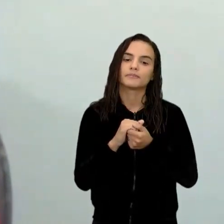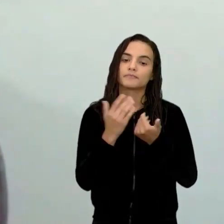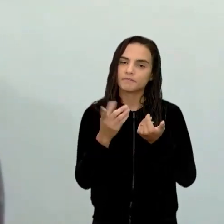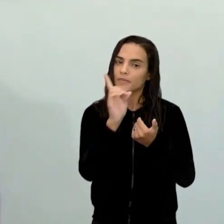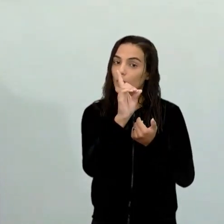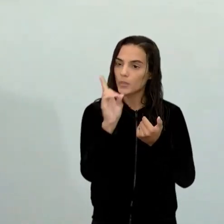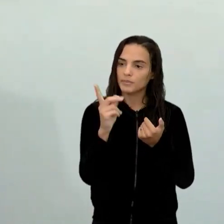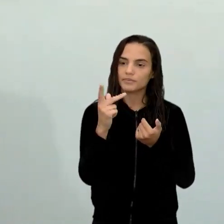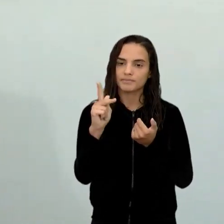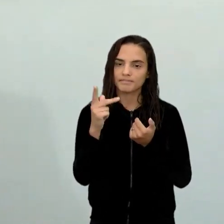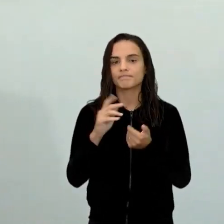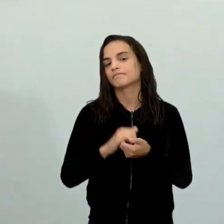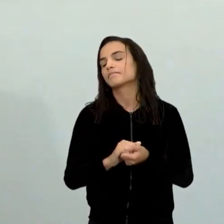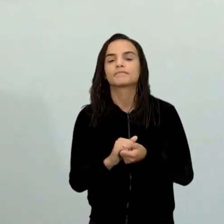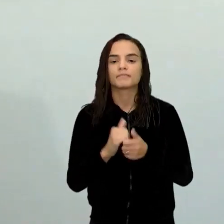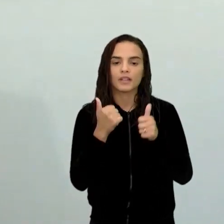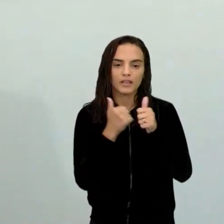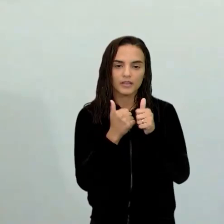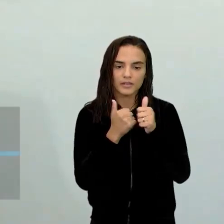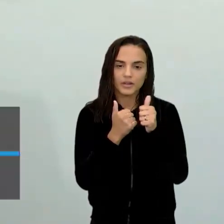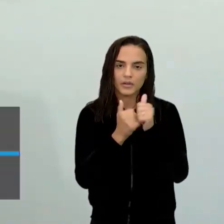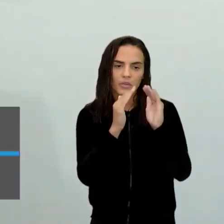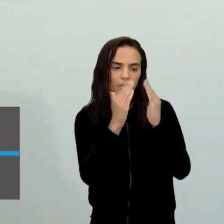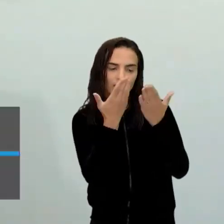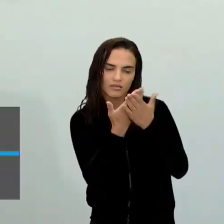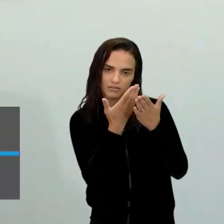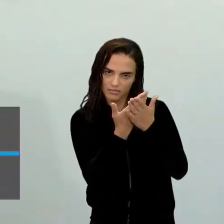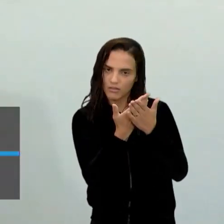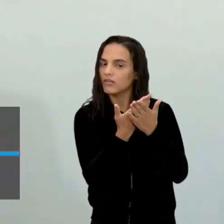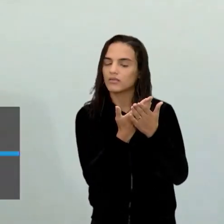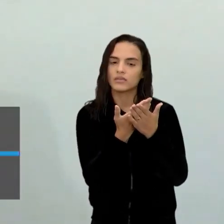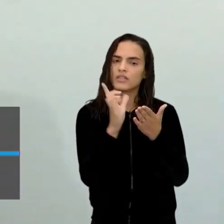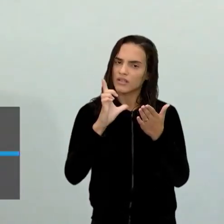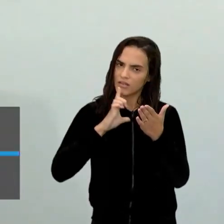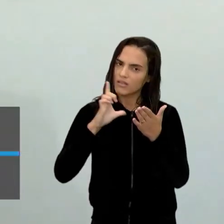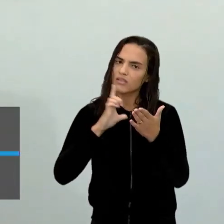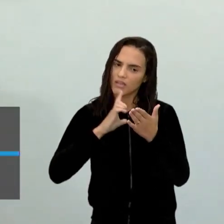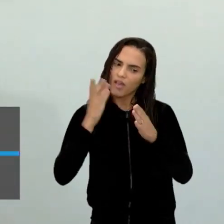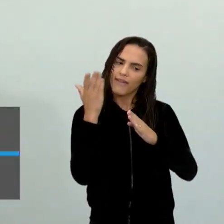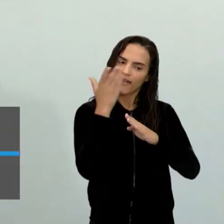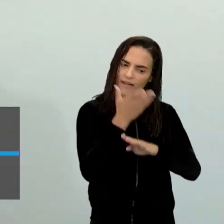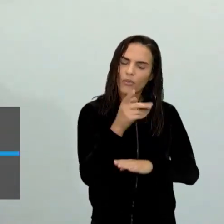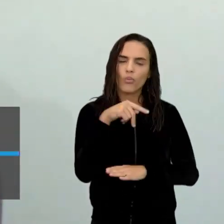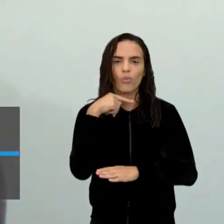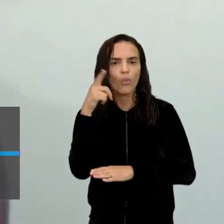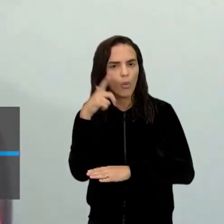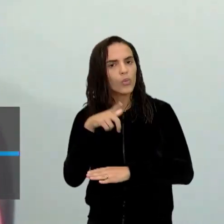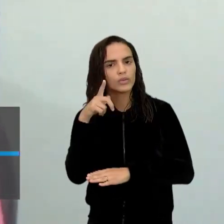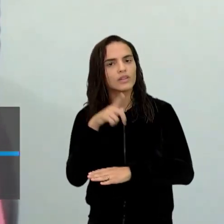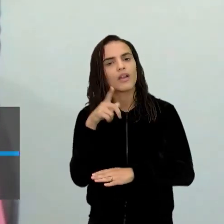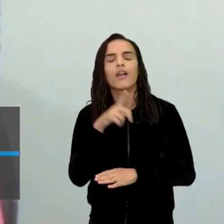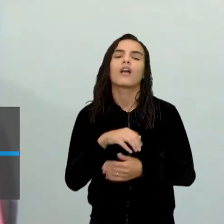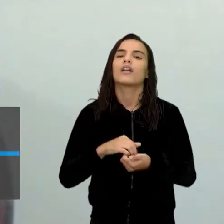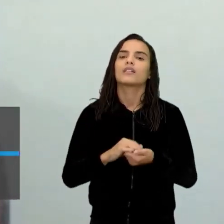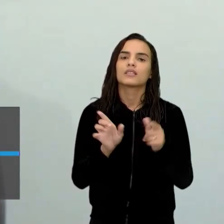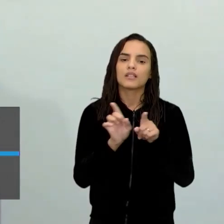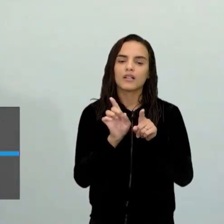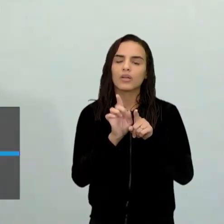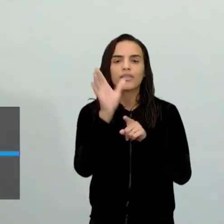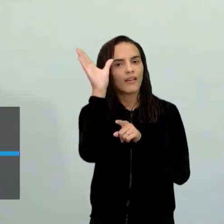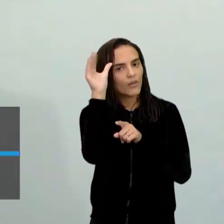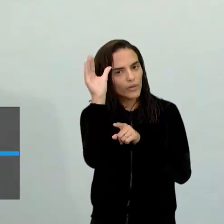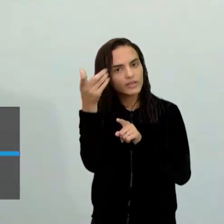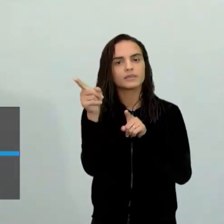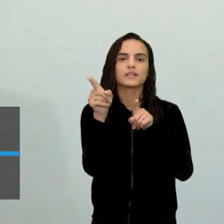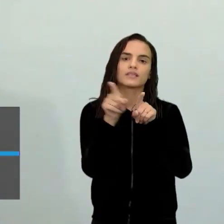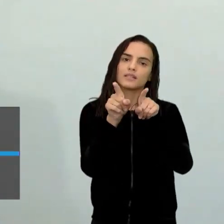esse é o direito dele, ele chegar dentro de uma escola e ter acesso àquela escola e aquele